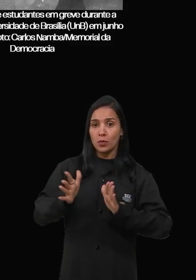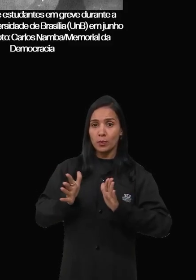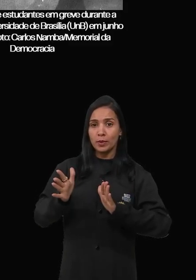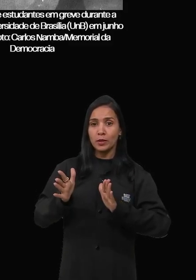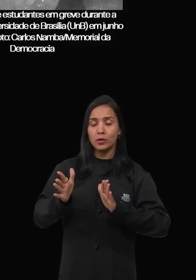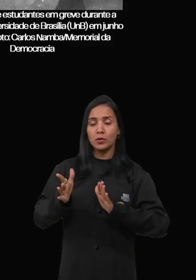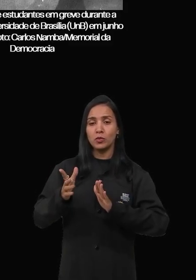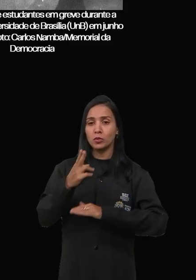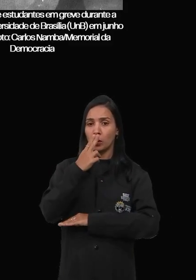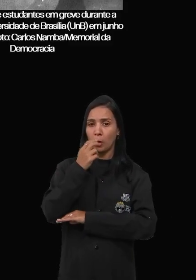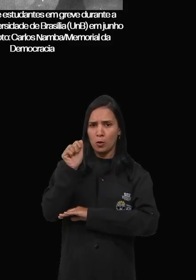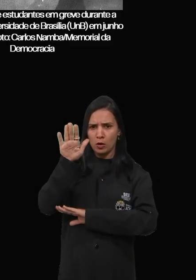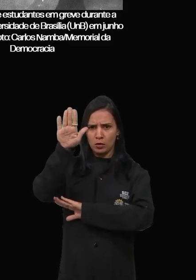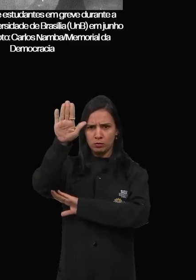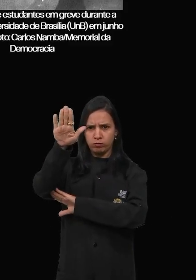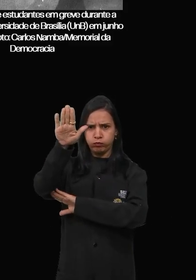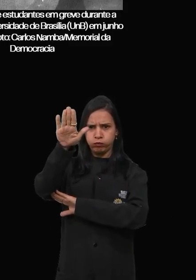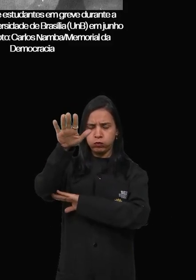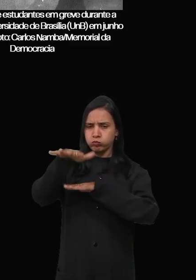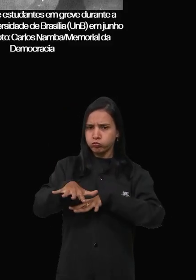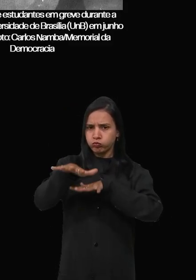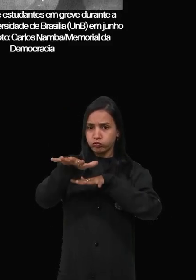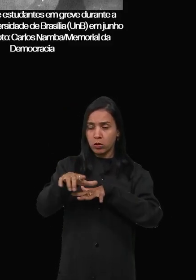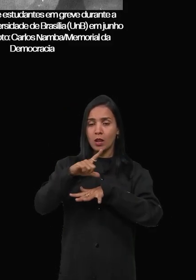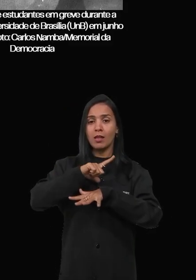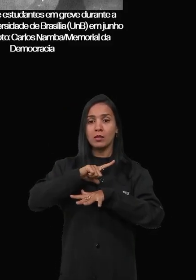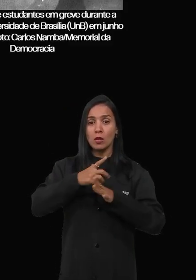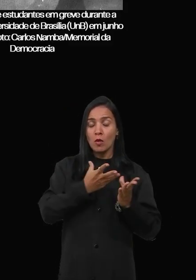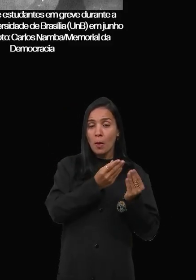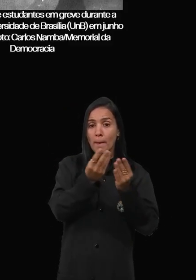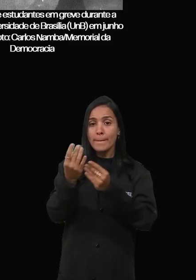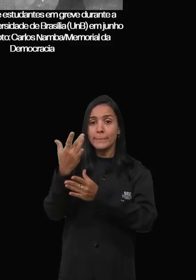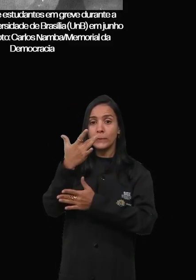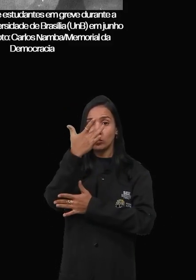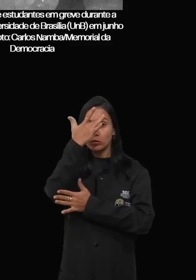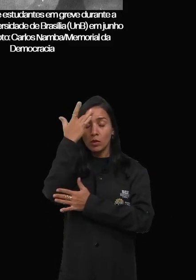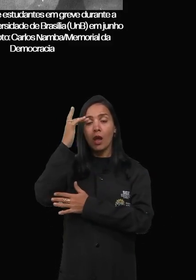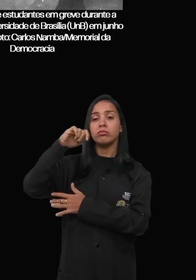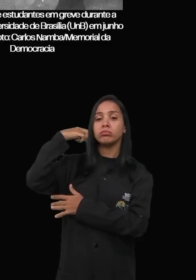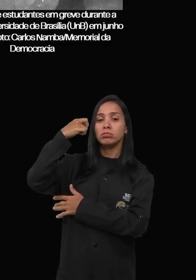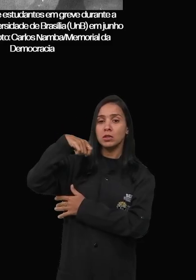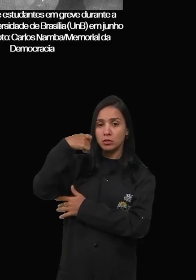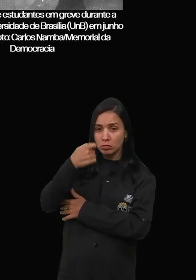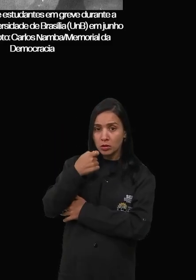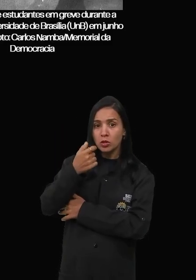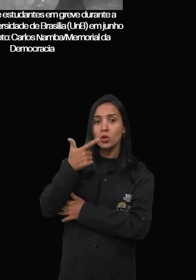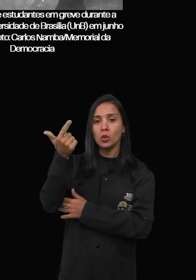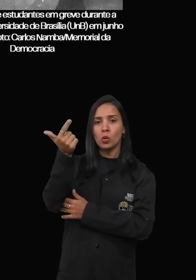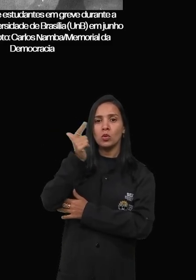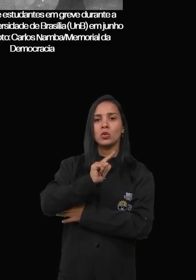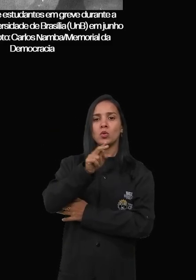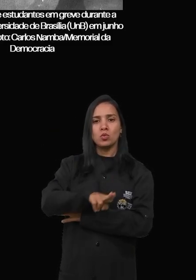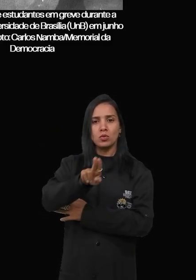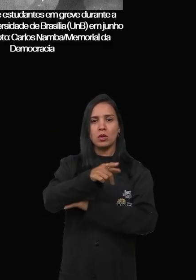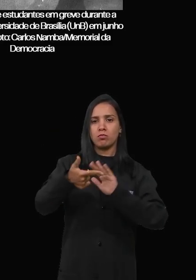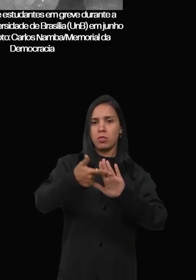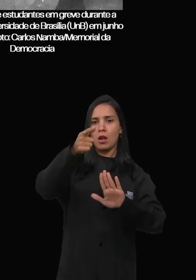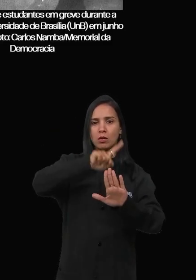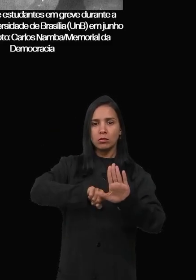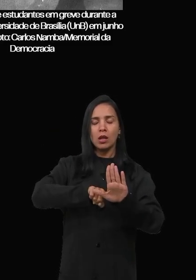militar, muitos artistas, eles usaram metáforas e poesias para criticar o